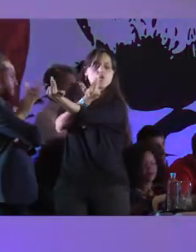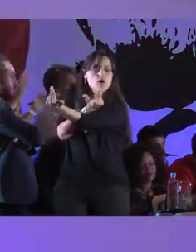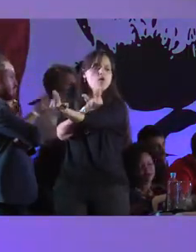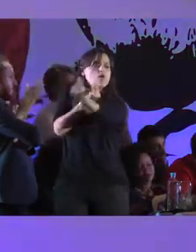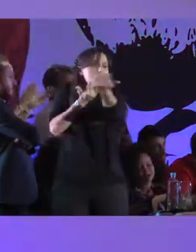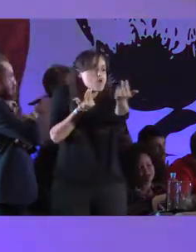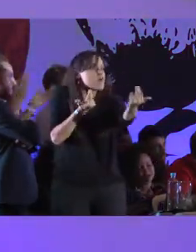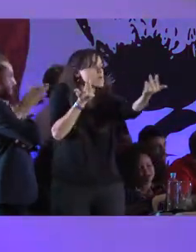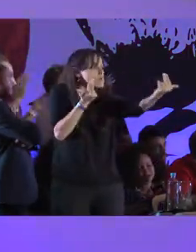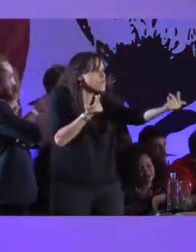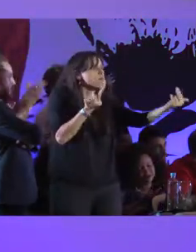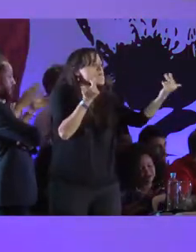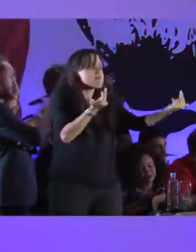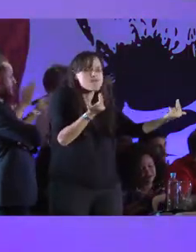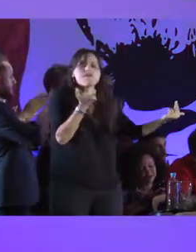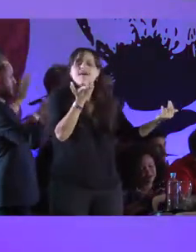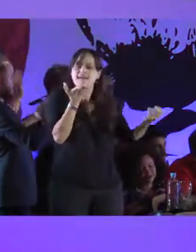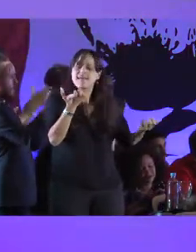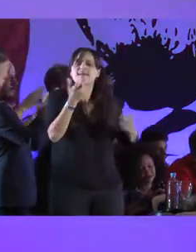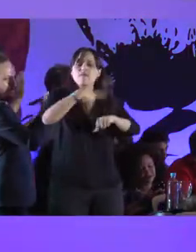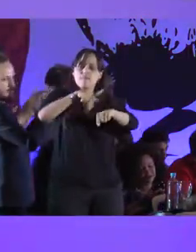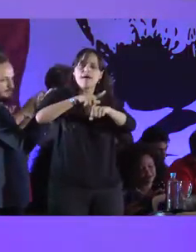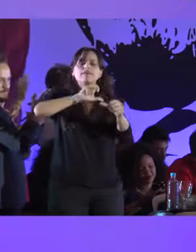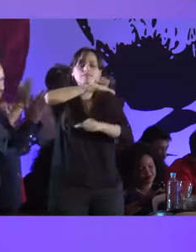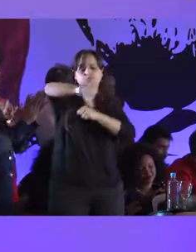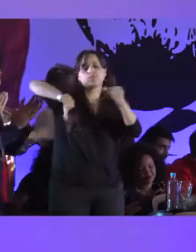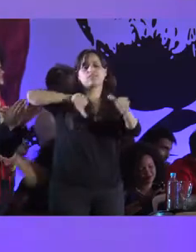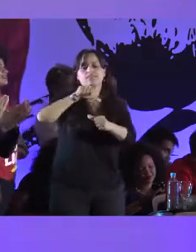querendo mudar esse país.